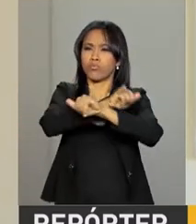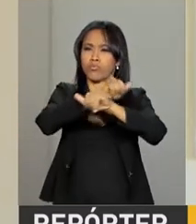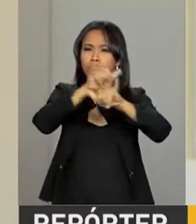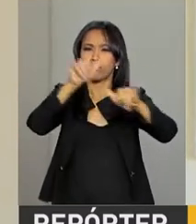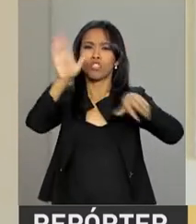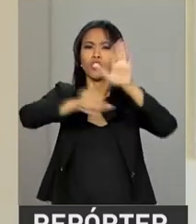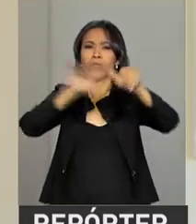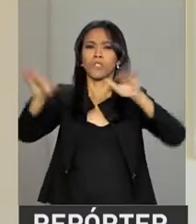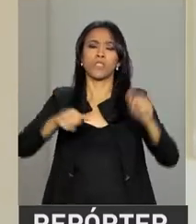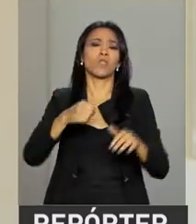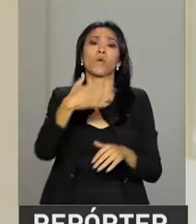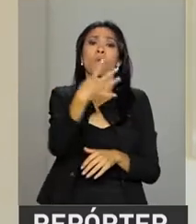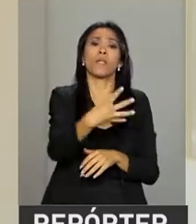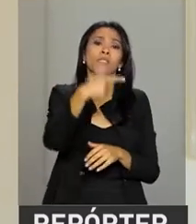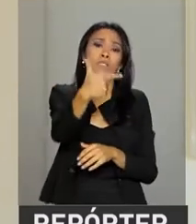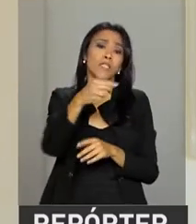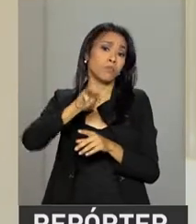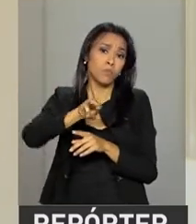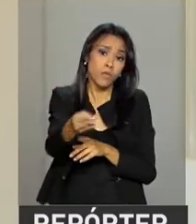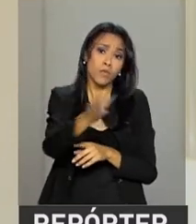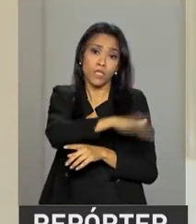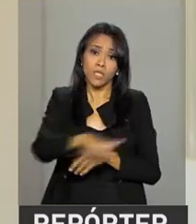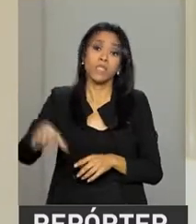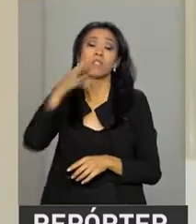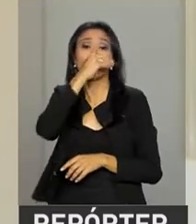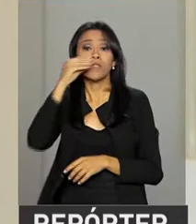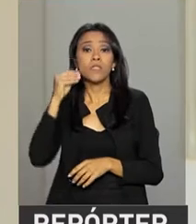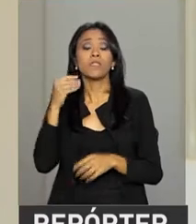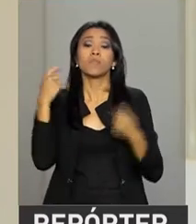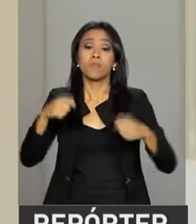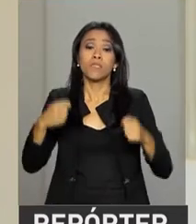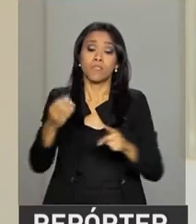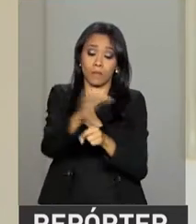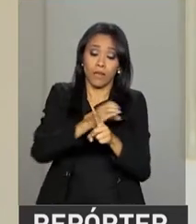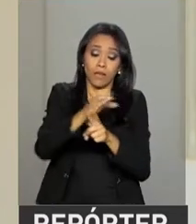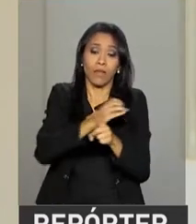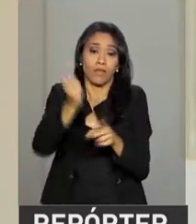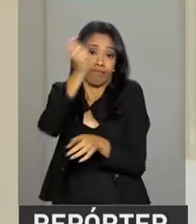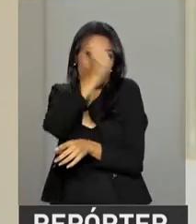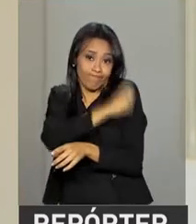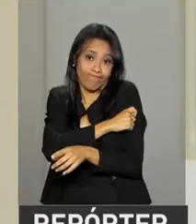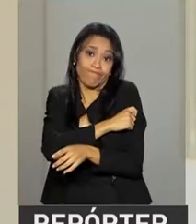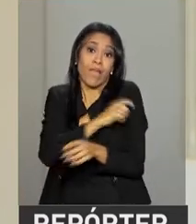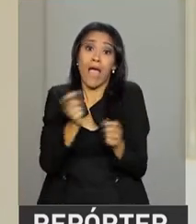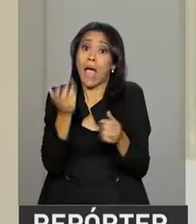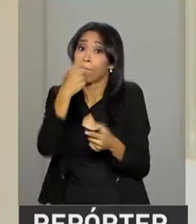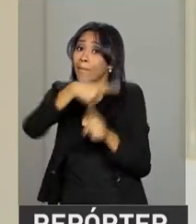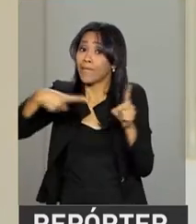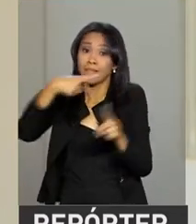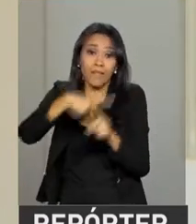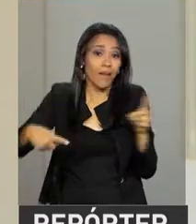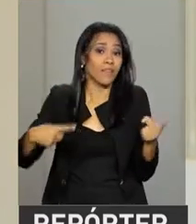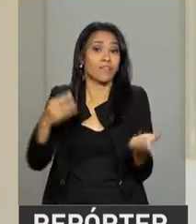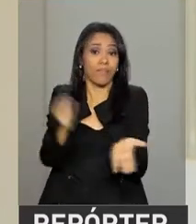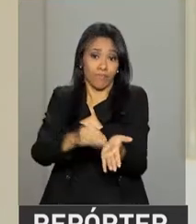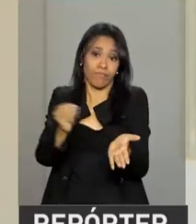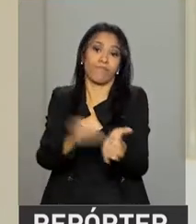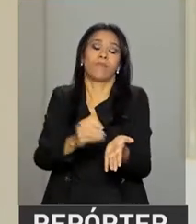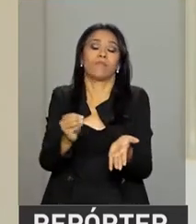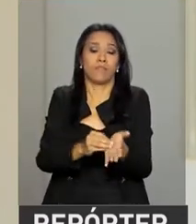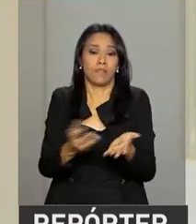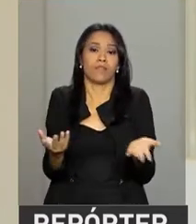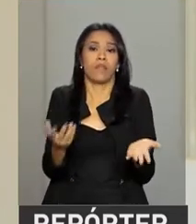crianças e adolescentes para atualizar o calendário de vacinação metade desse público não está com a vacina em dia a